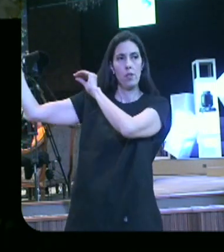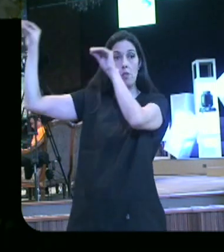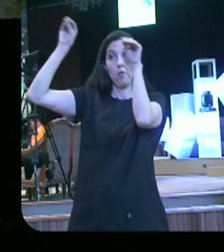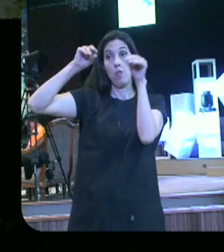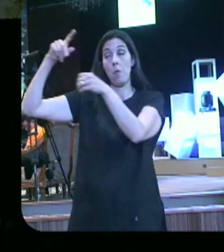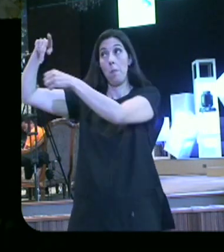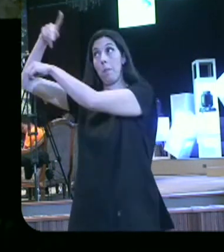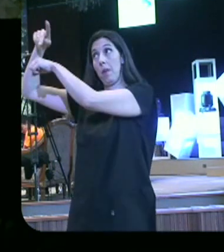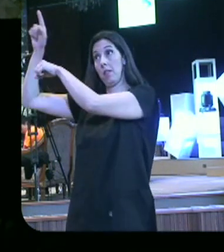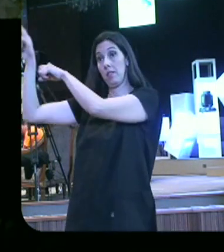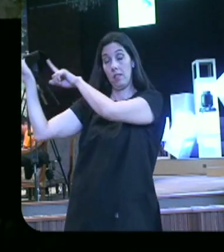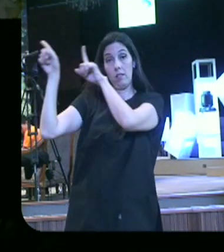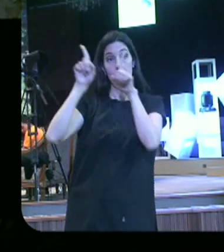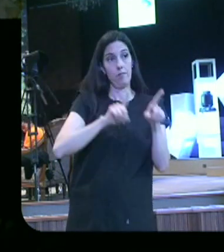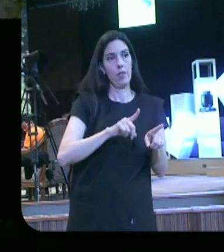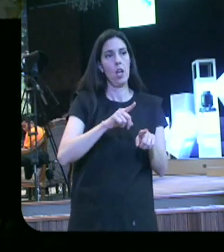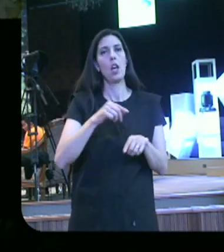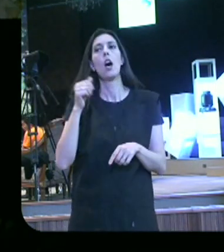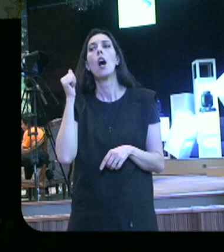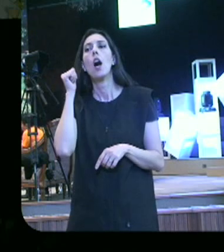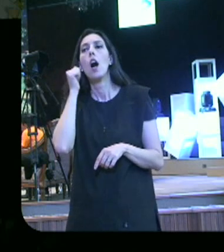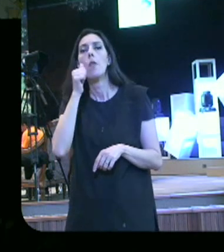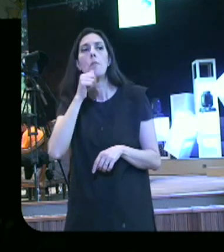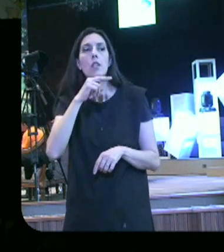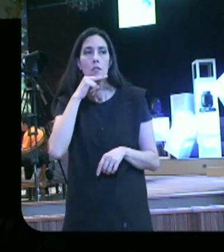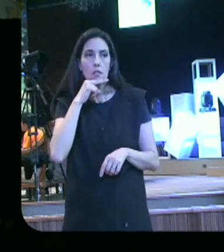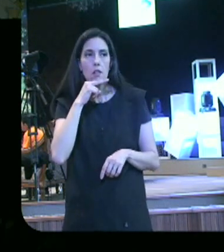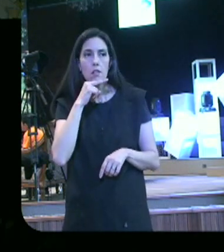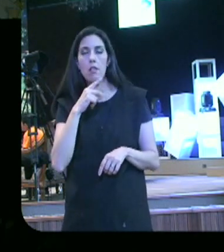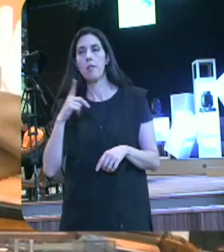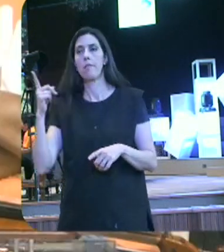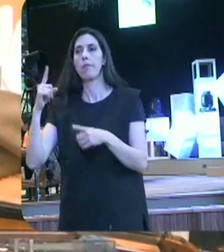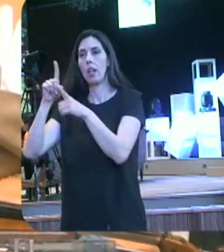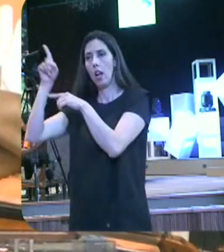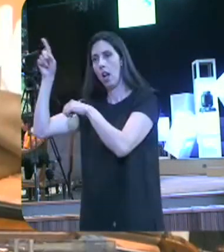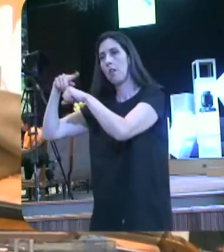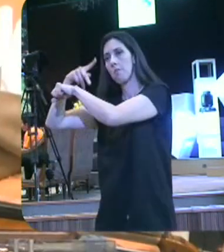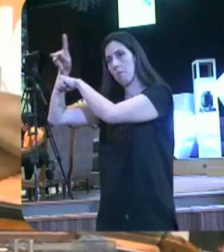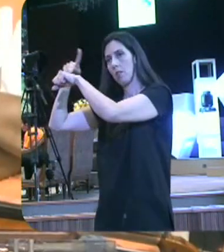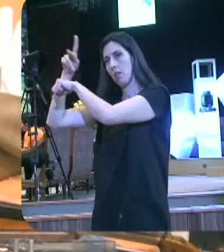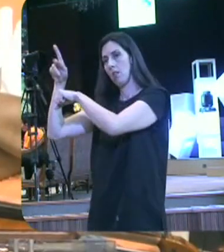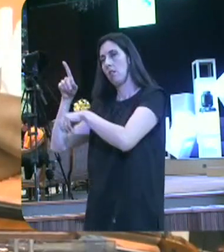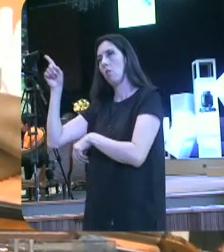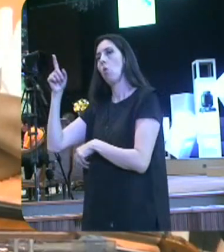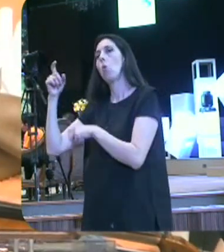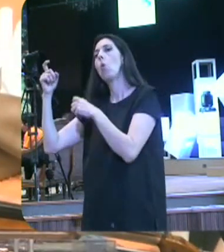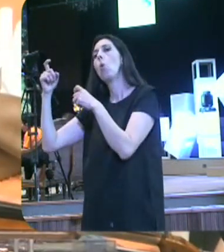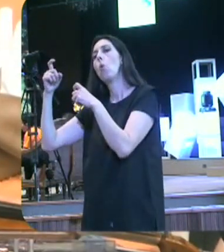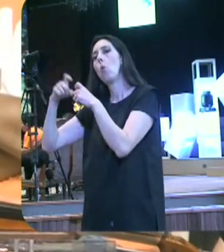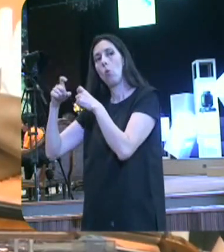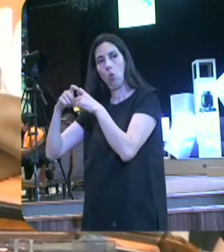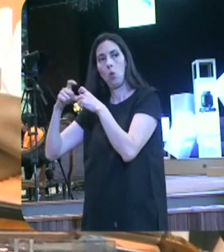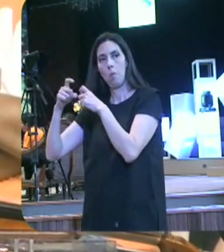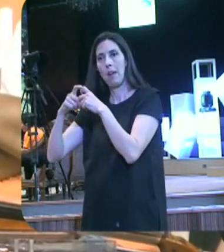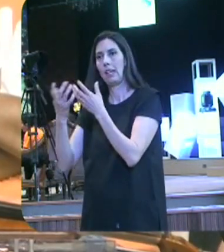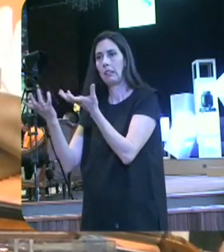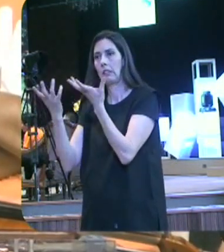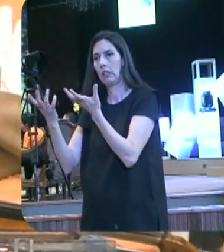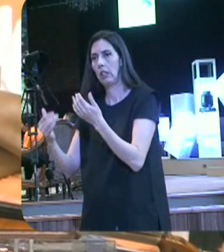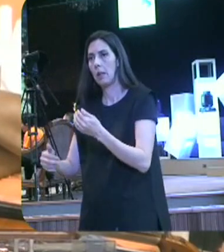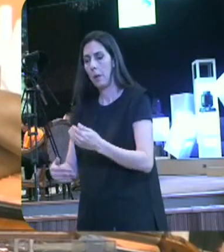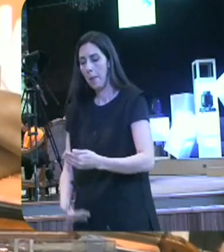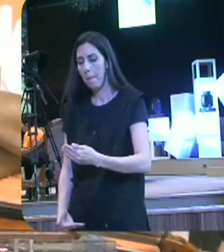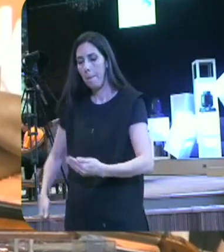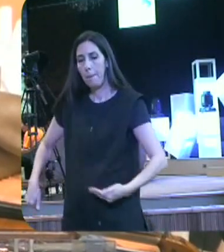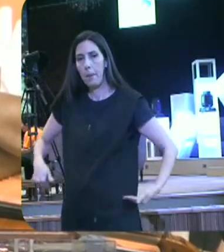seu país, por causa das deformações que a criança nasceu, os médicos queriam amputar as 2 perninhas